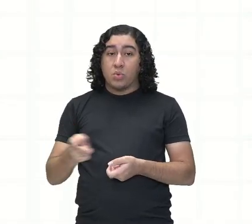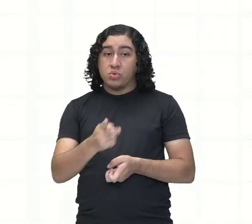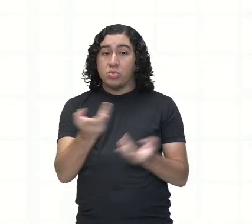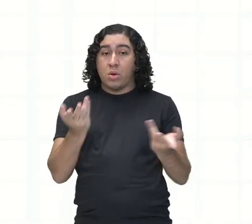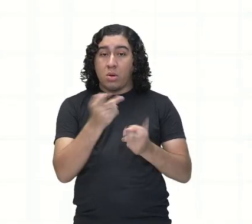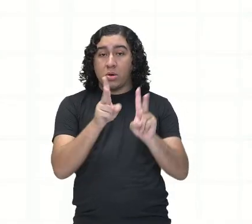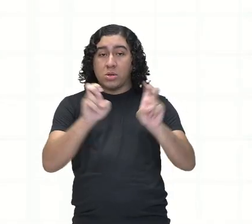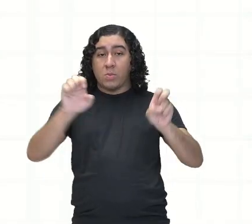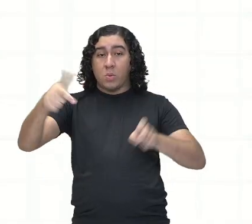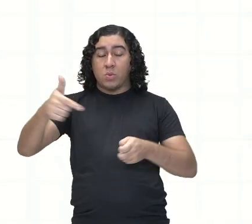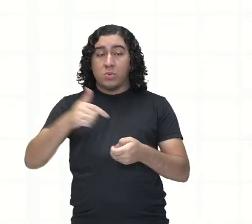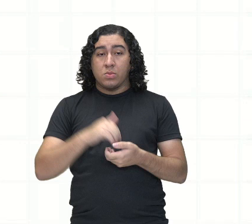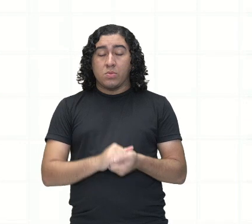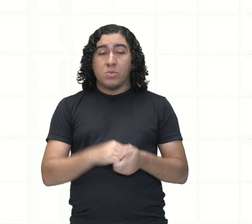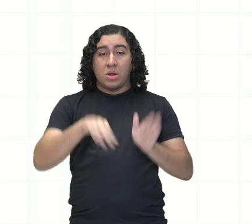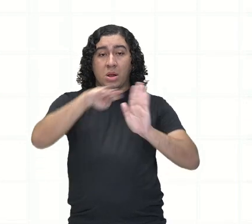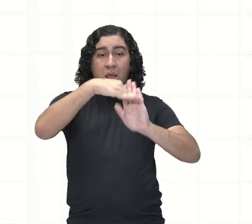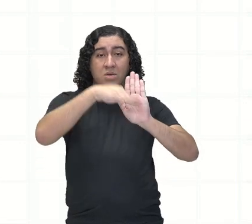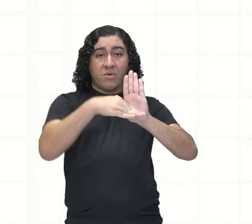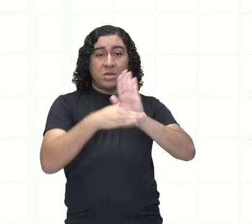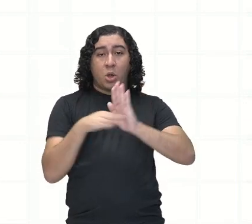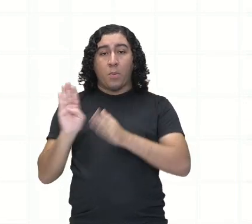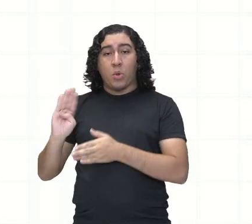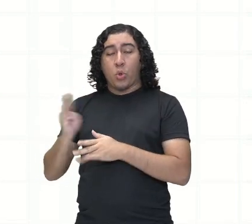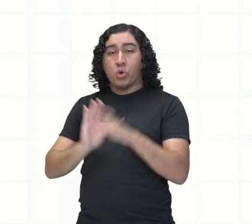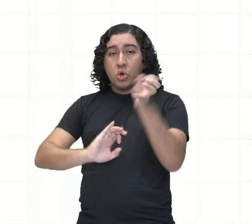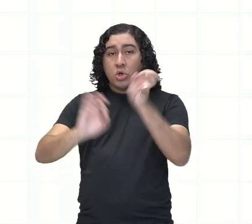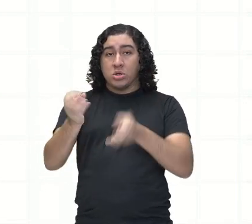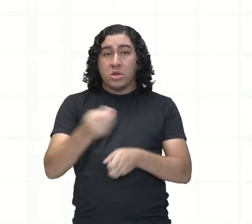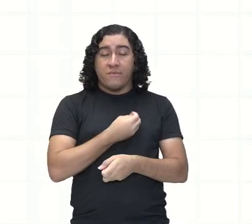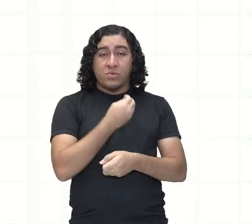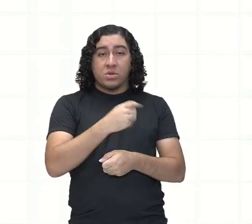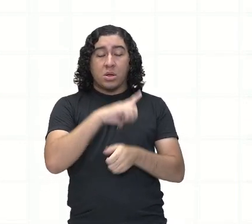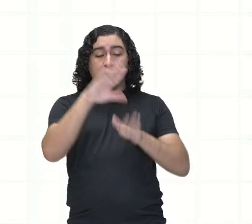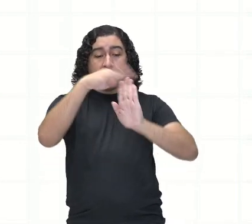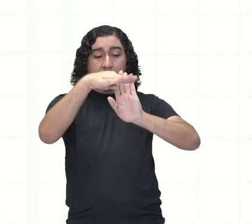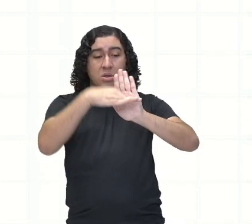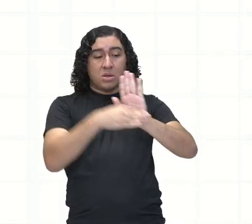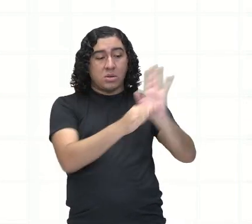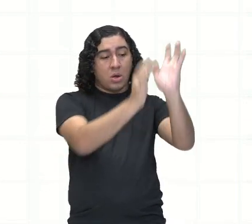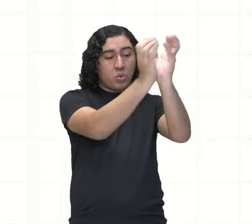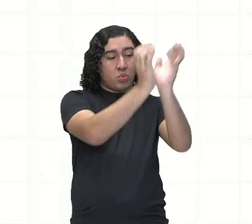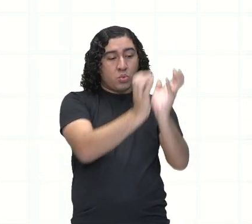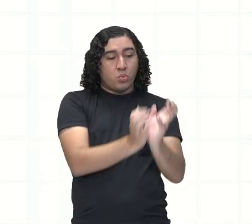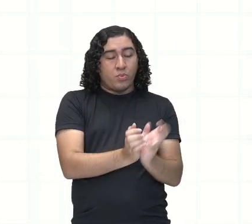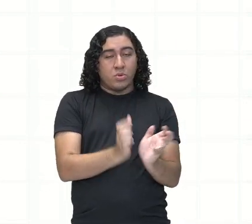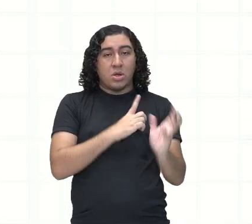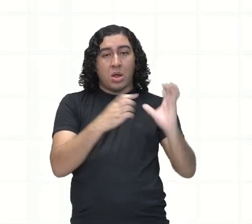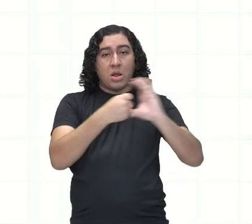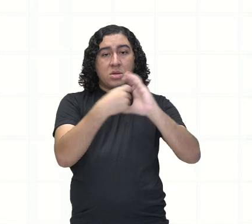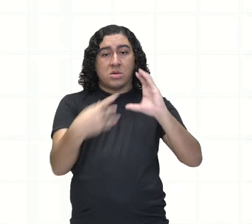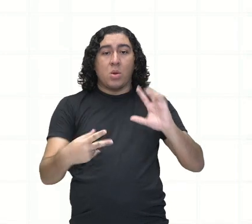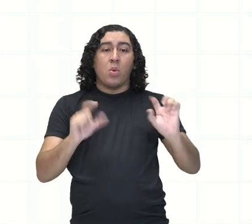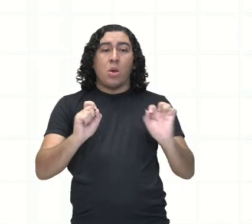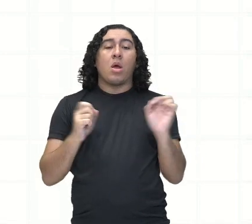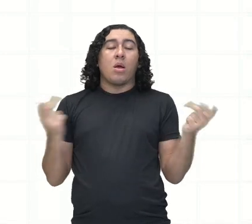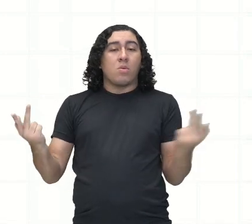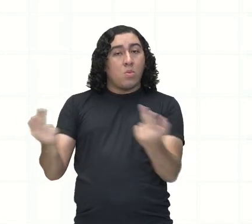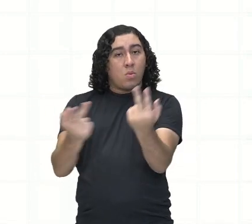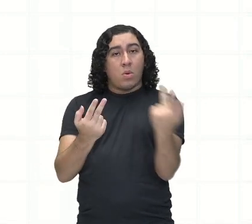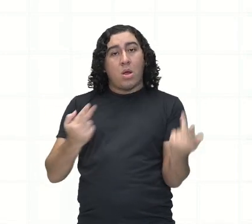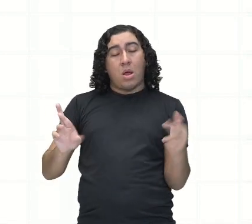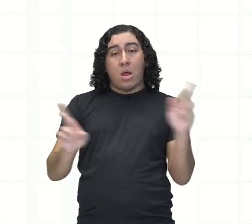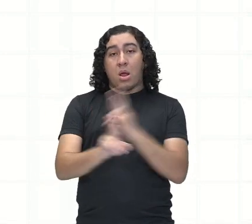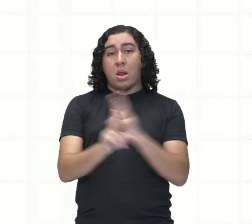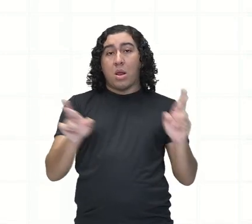É um sistema de classificação que organiza os seres vivos em categorias e é baseado em características comuns e